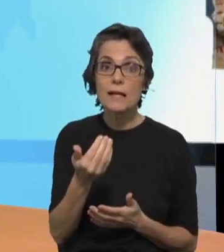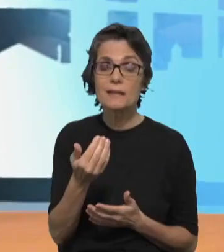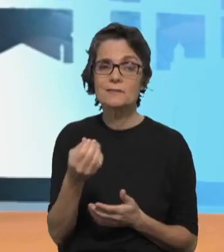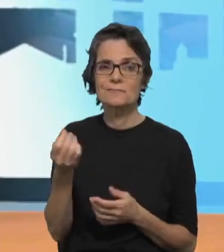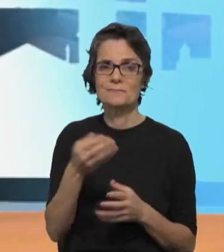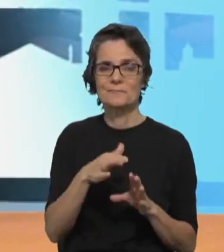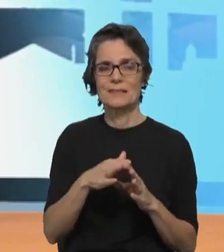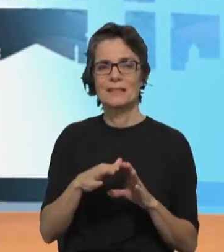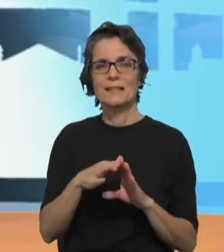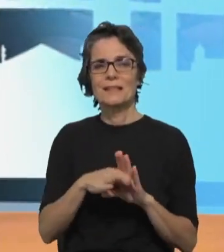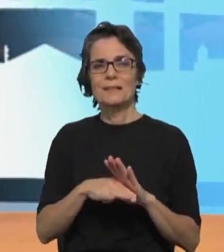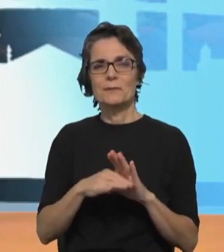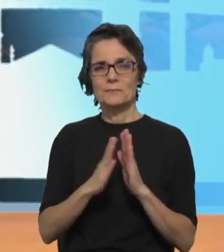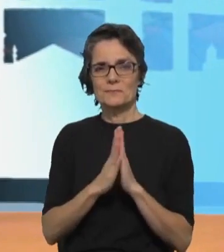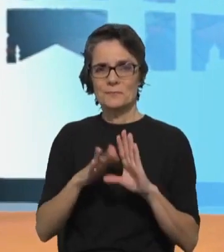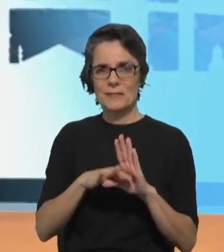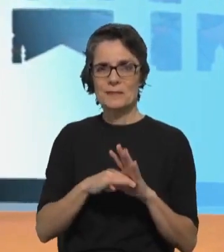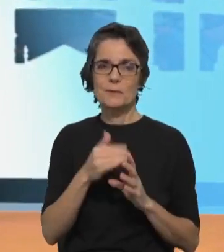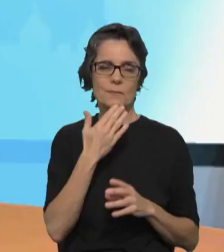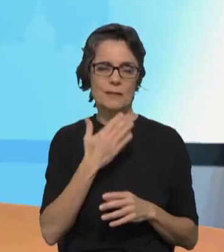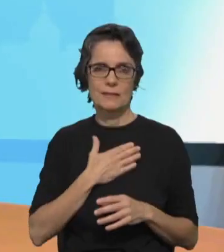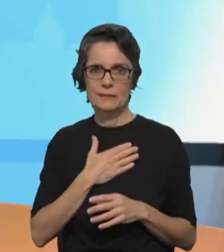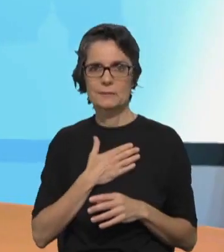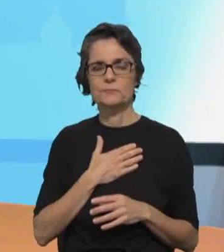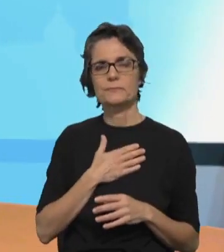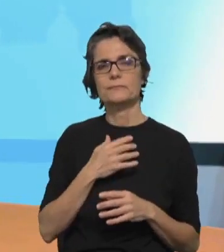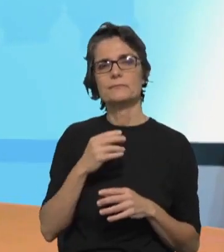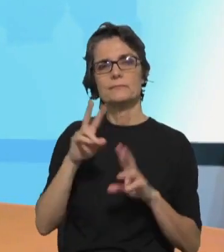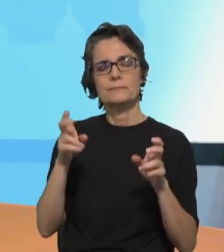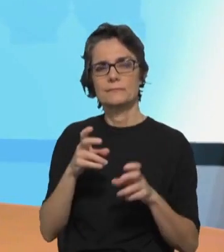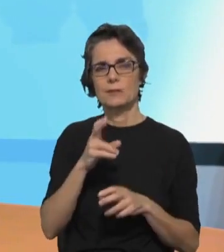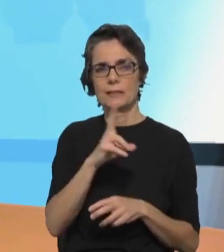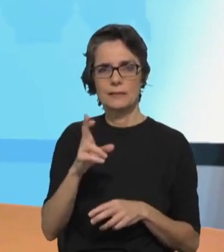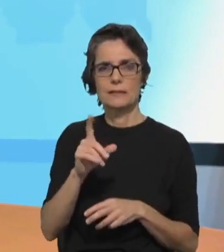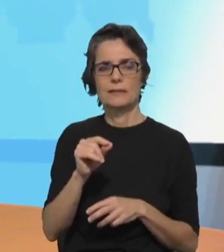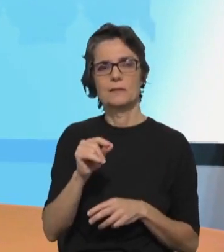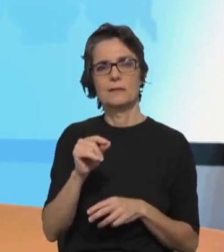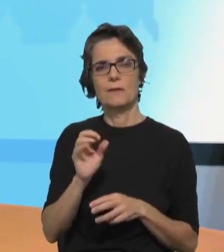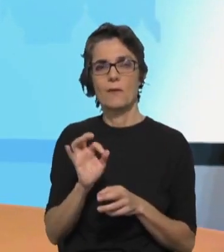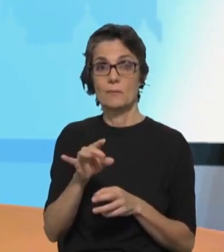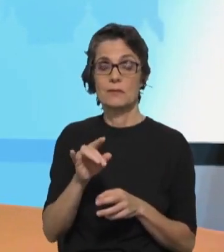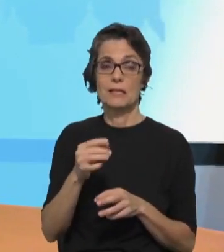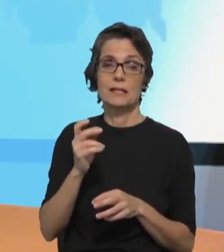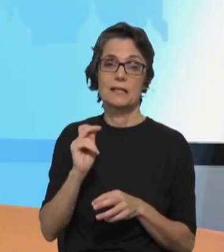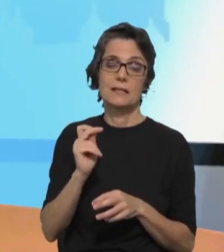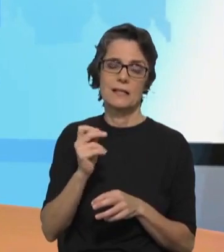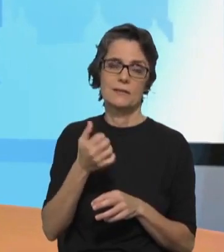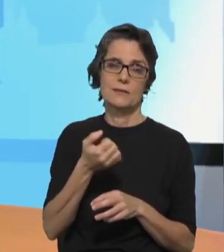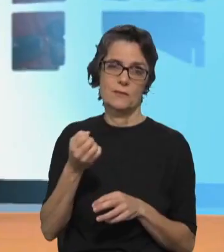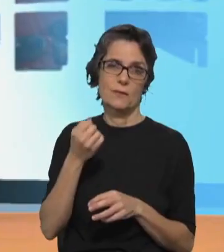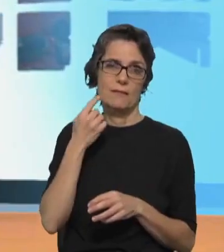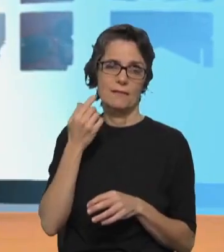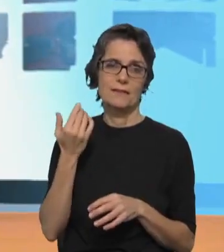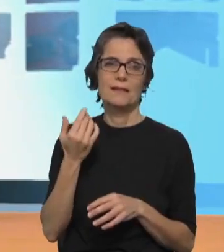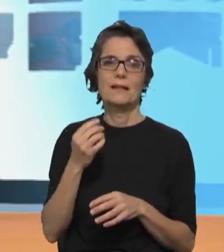estado connosco a olhar para aquilo que foi o caso da Rádio Renascença, mas muito também para aquilo que é o contributo há 50 anos da comunicação social, mas